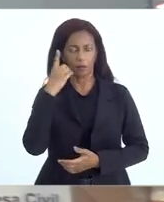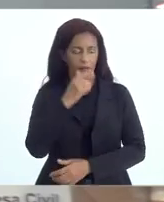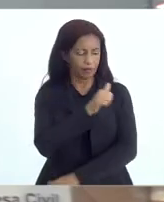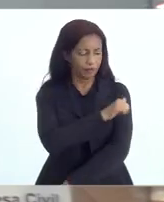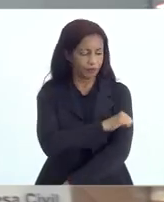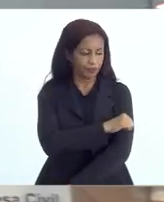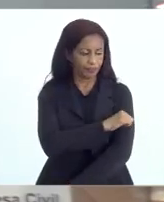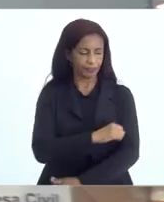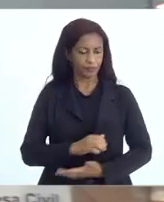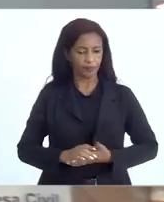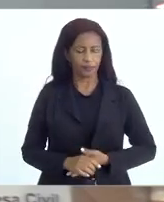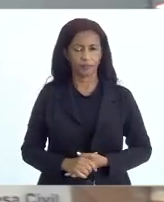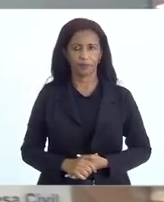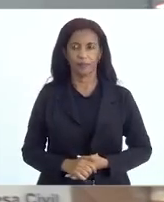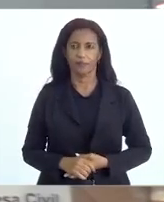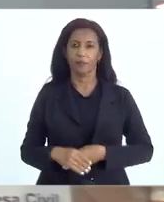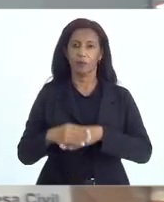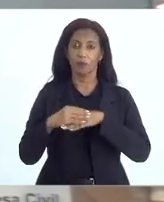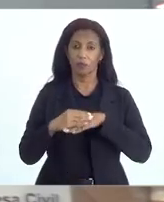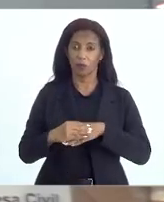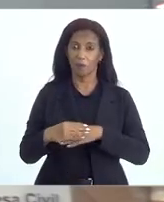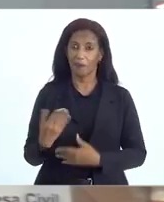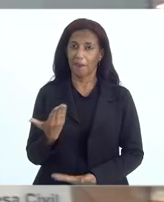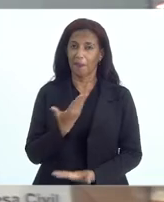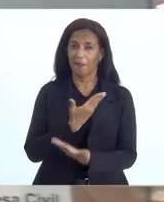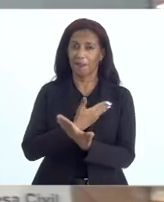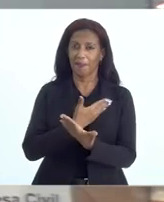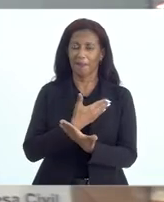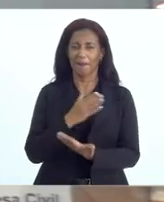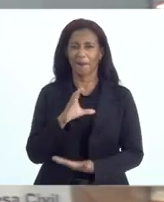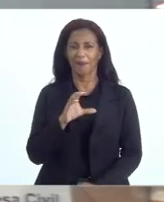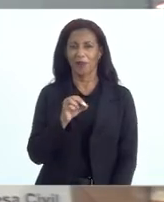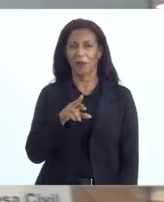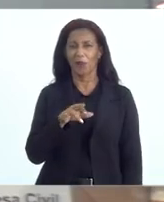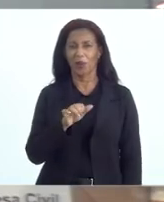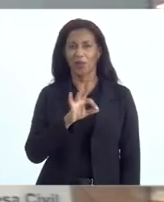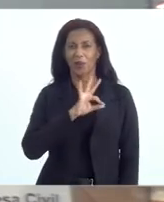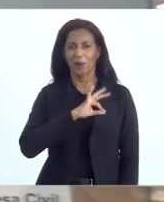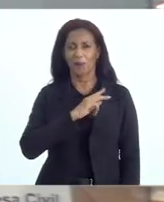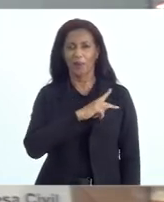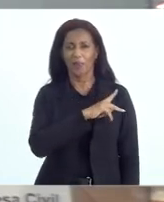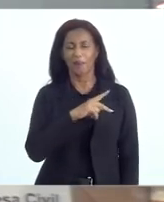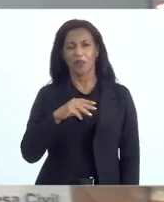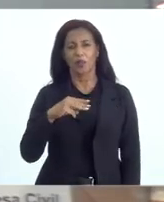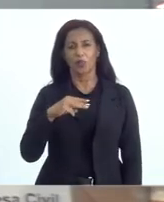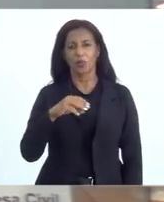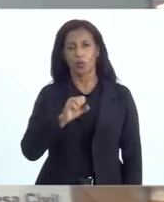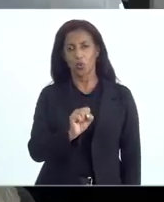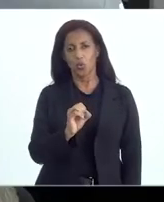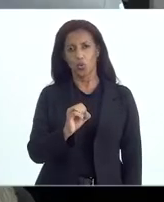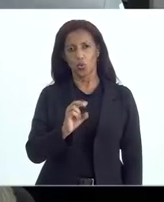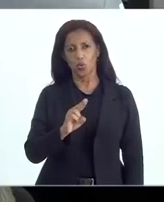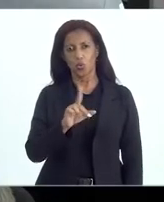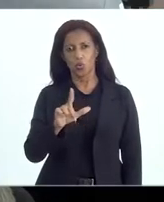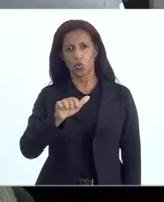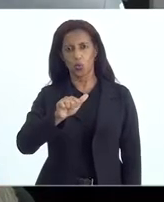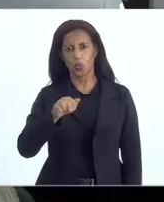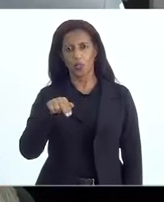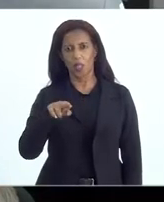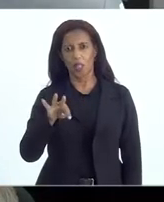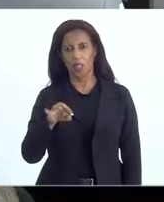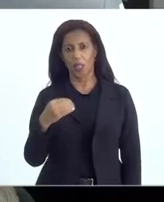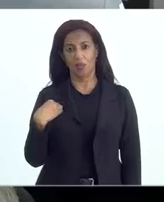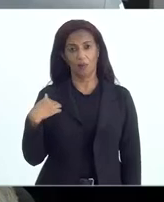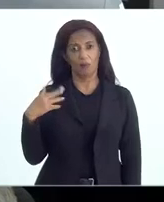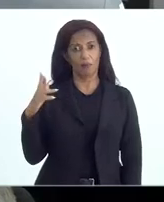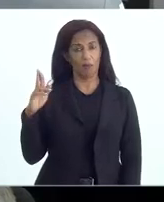Rejane cumprimentar o meu amigo coronel da Polícia Militar Souza Neto cumprimentar